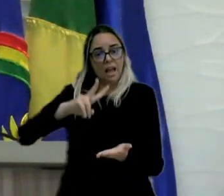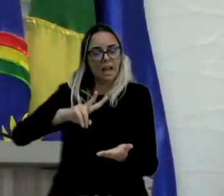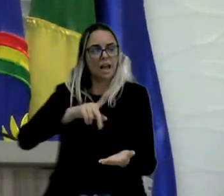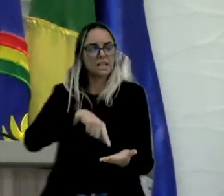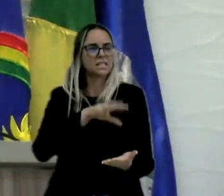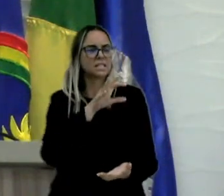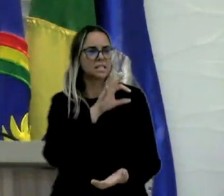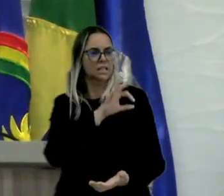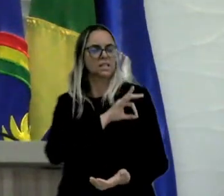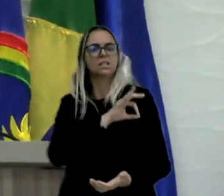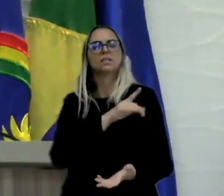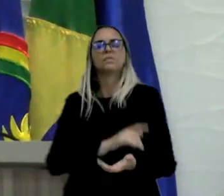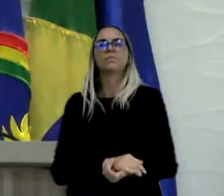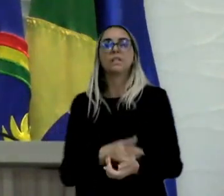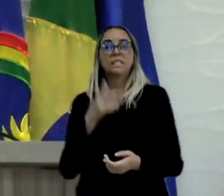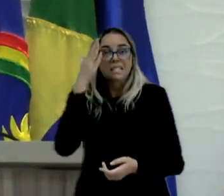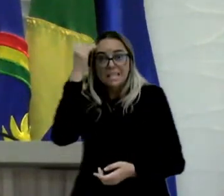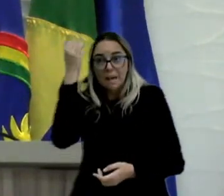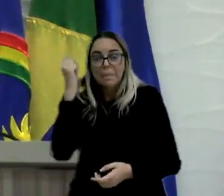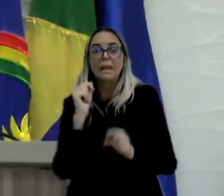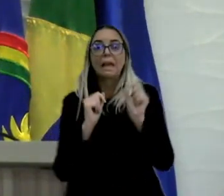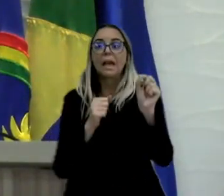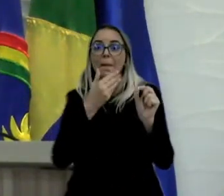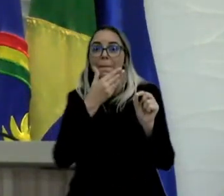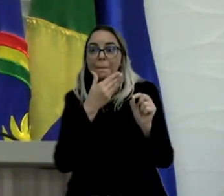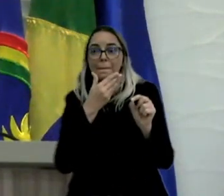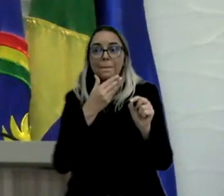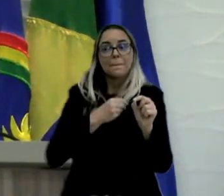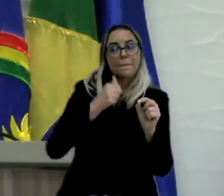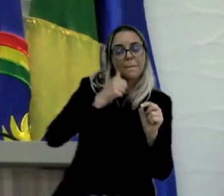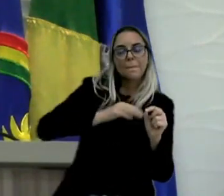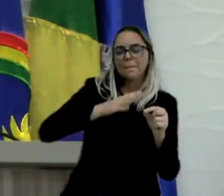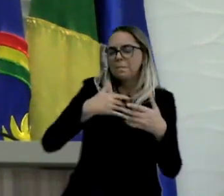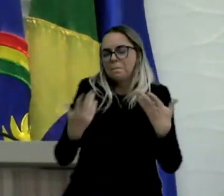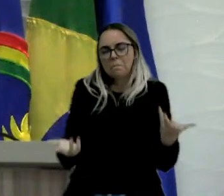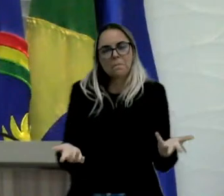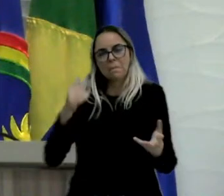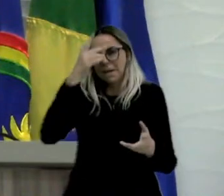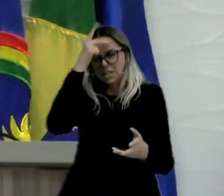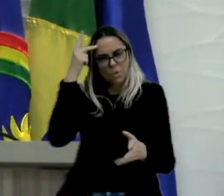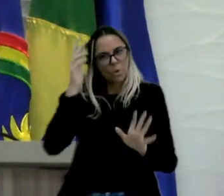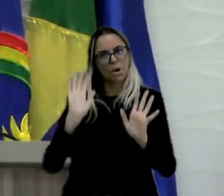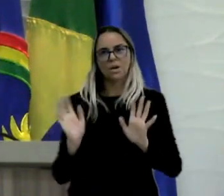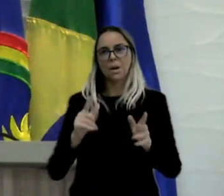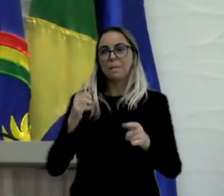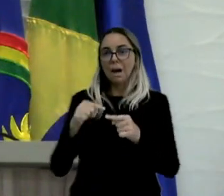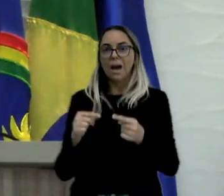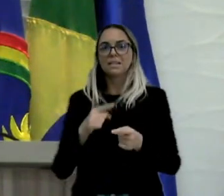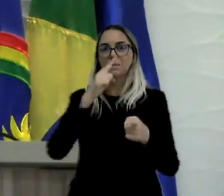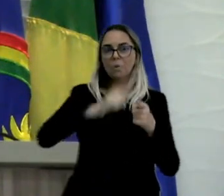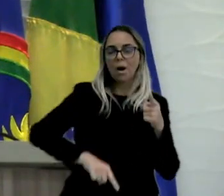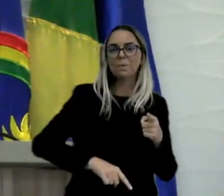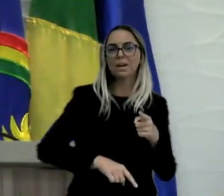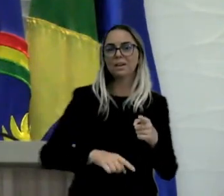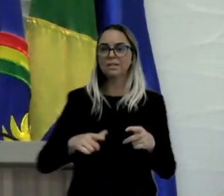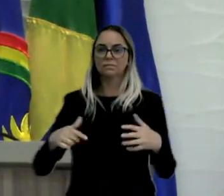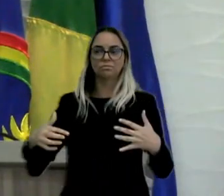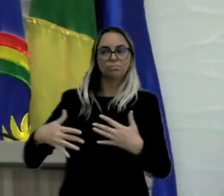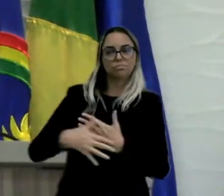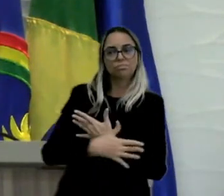sabia quem são os bandidos sabia quem são os marginais e coib de uma certa forma trafegava